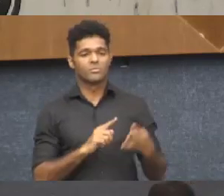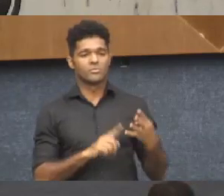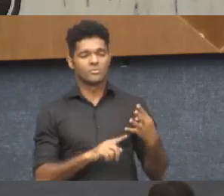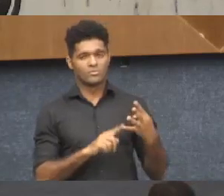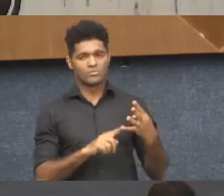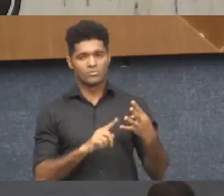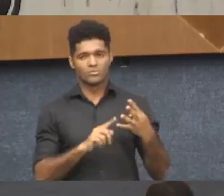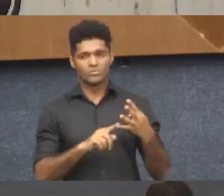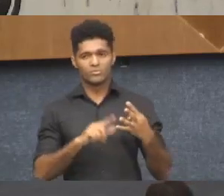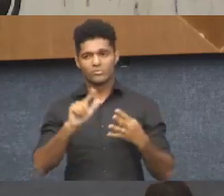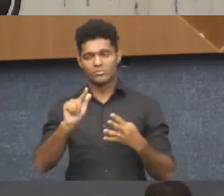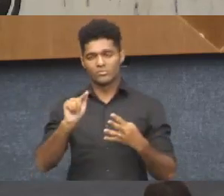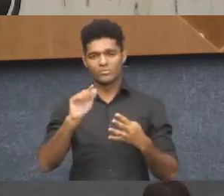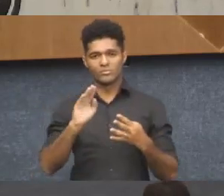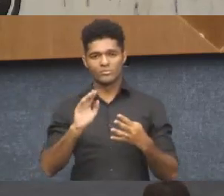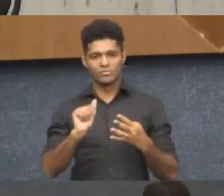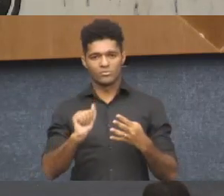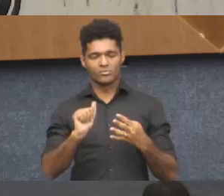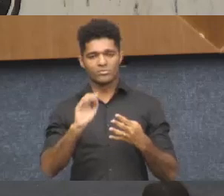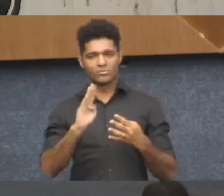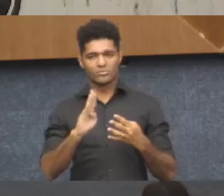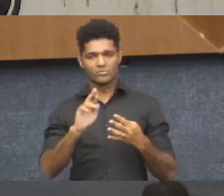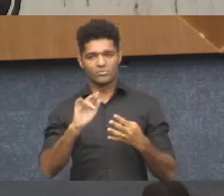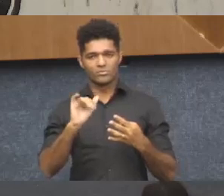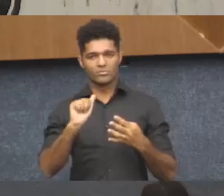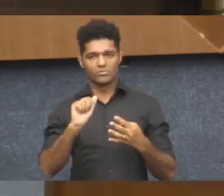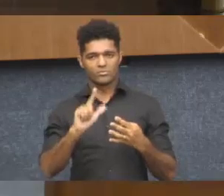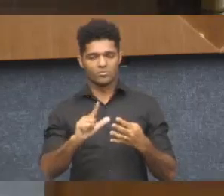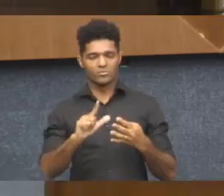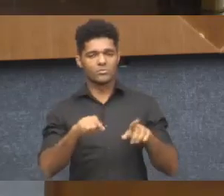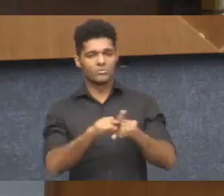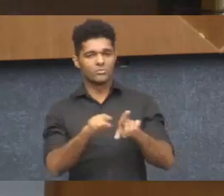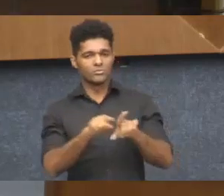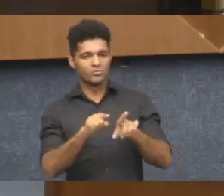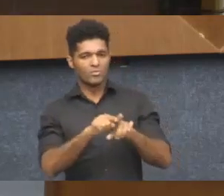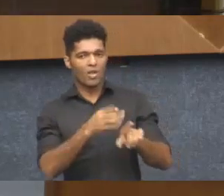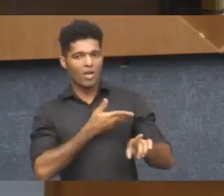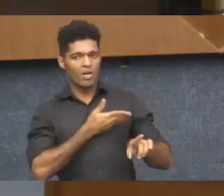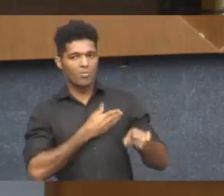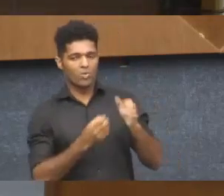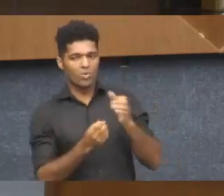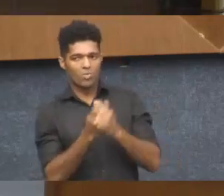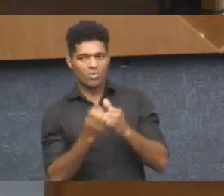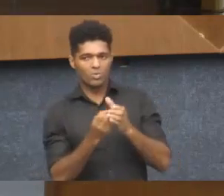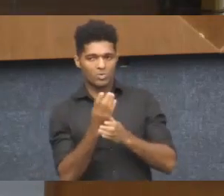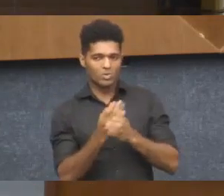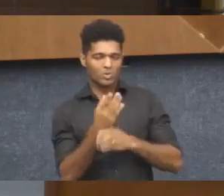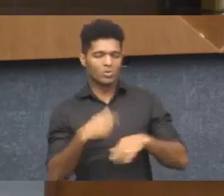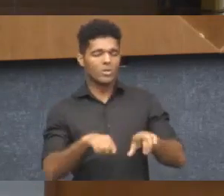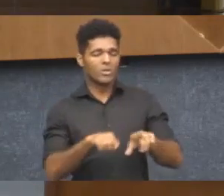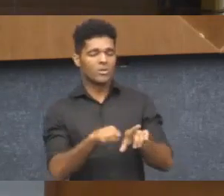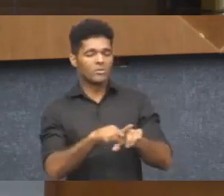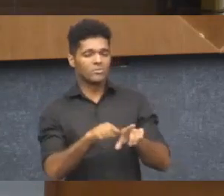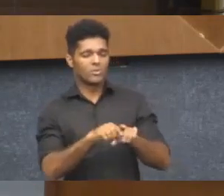E também Gabriel Andrade, produtor, amigo do homenageado e vice-compadre.